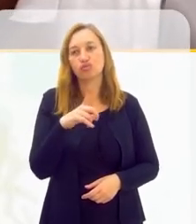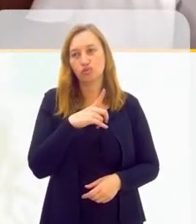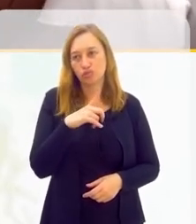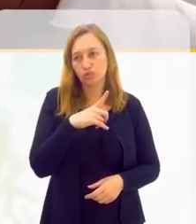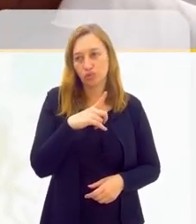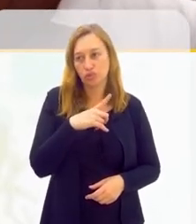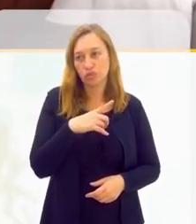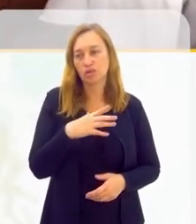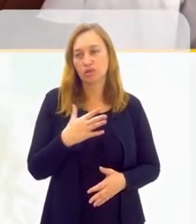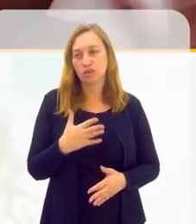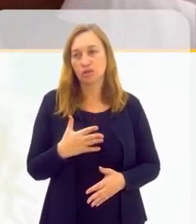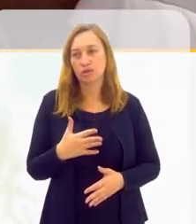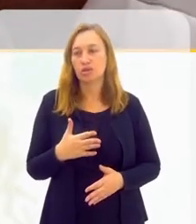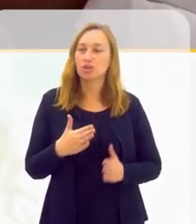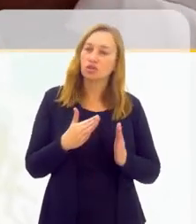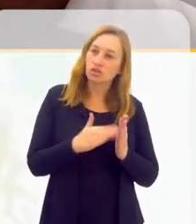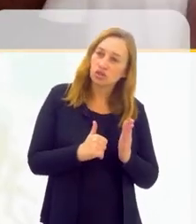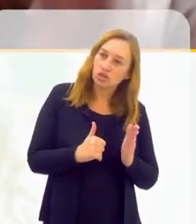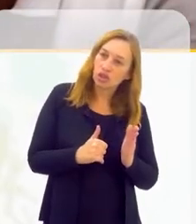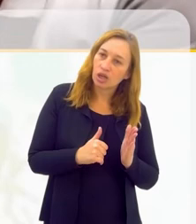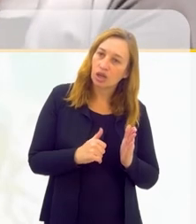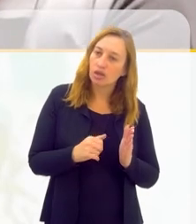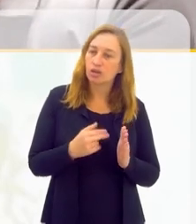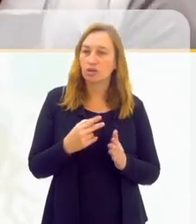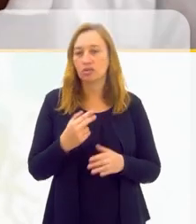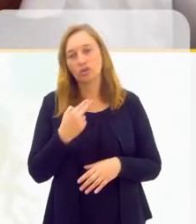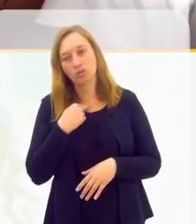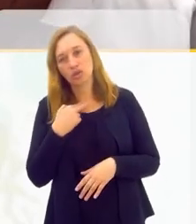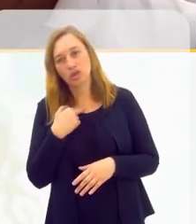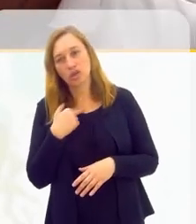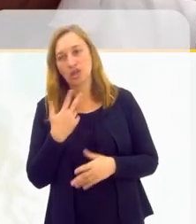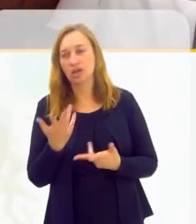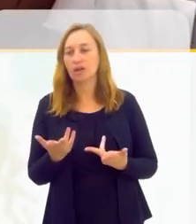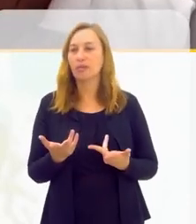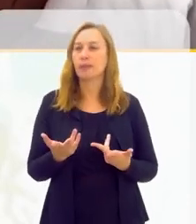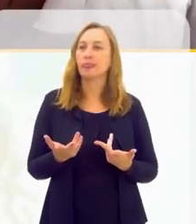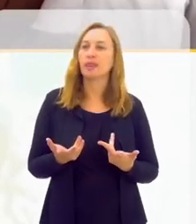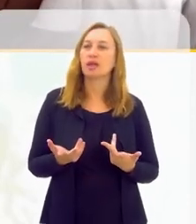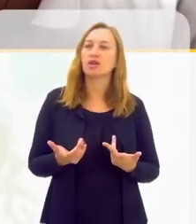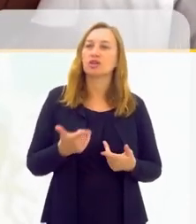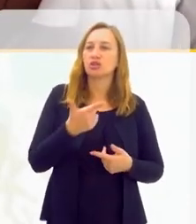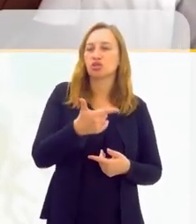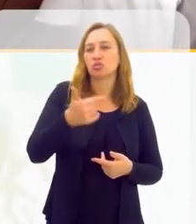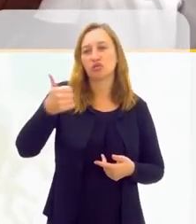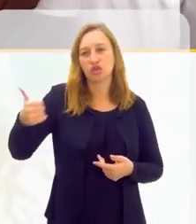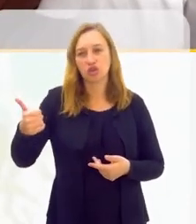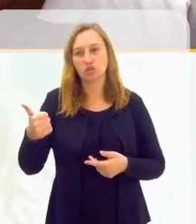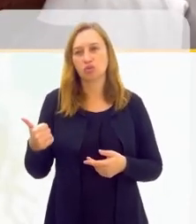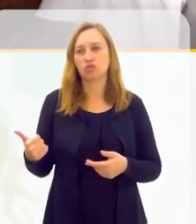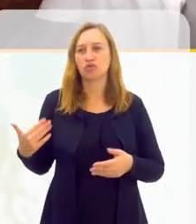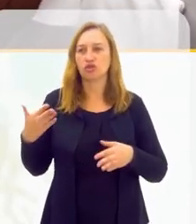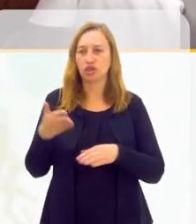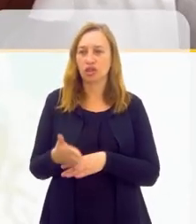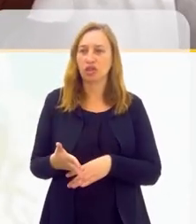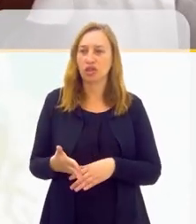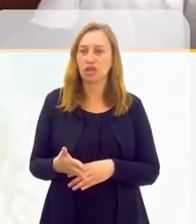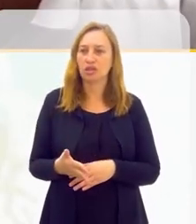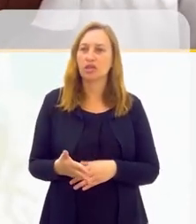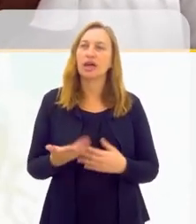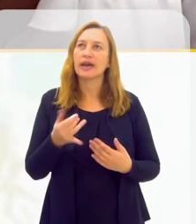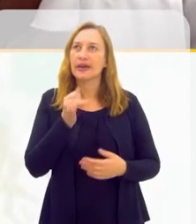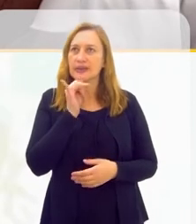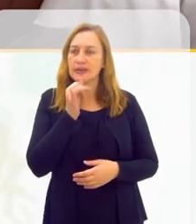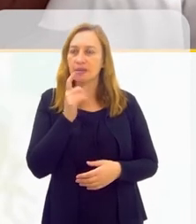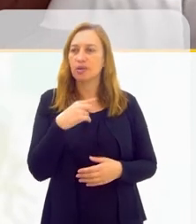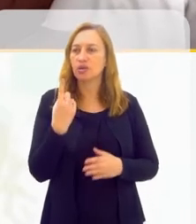podia arrancar, se não podia arrancar, não arrancou quando era suposto, adiámos até fevereiro de 2021, e ainda assim, com,